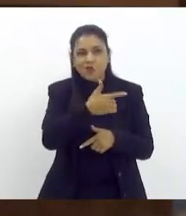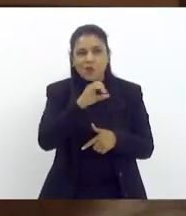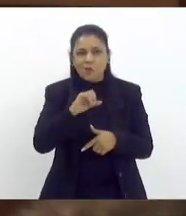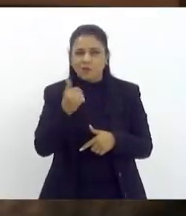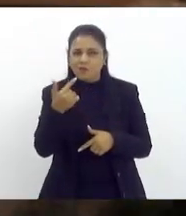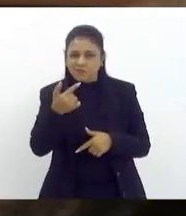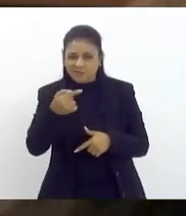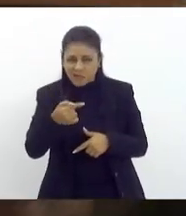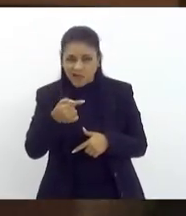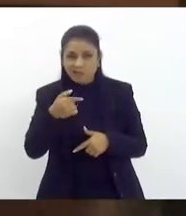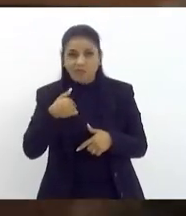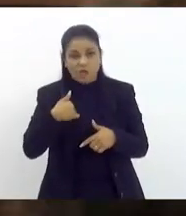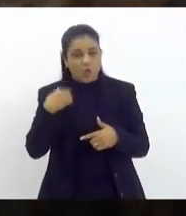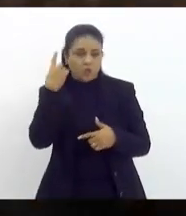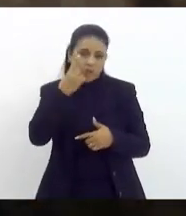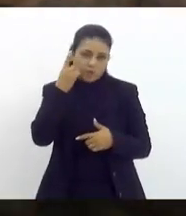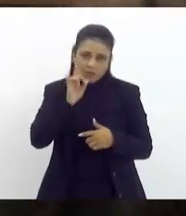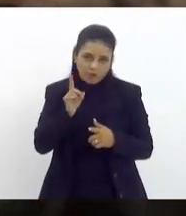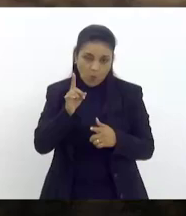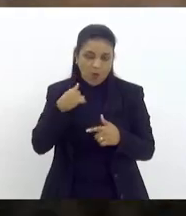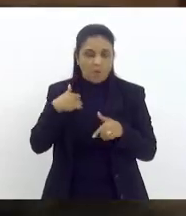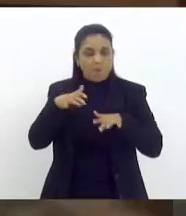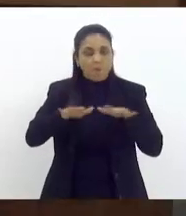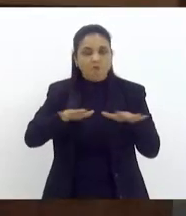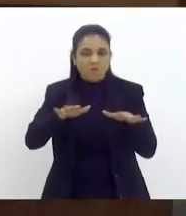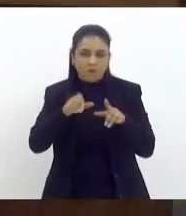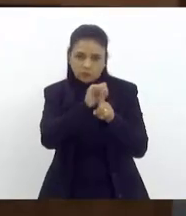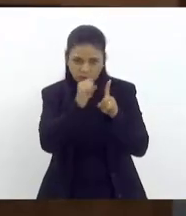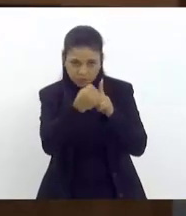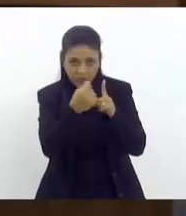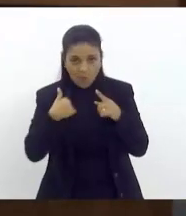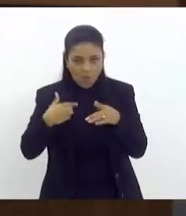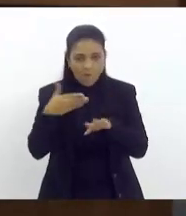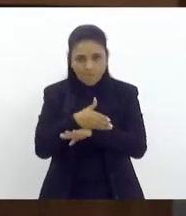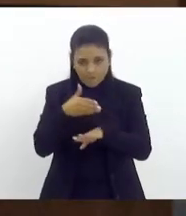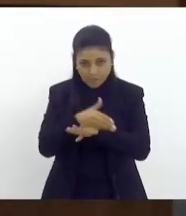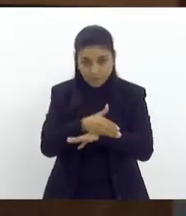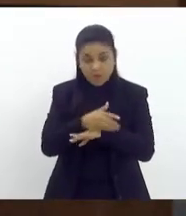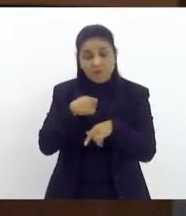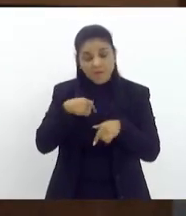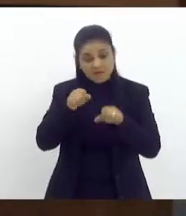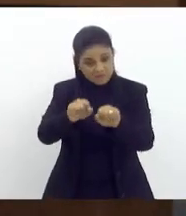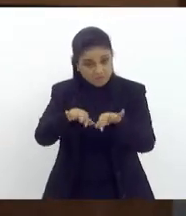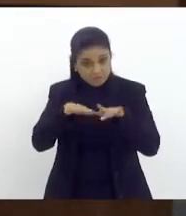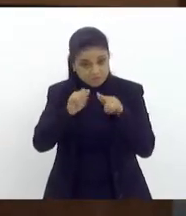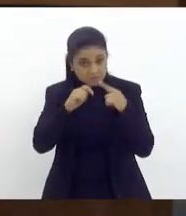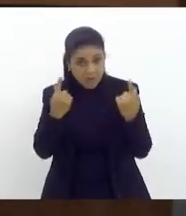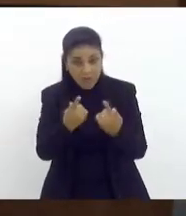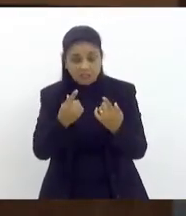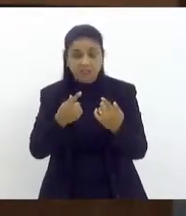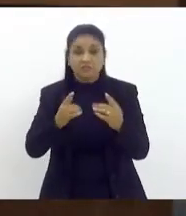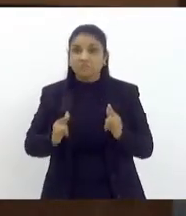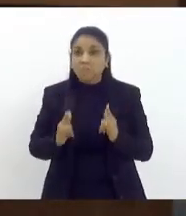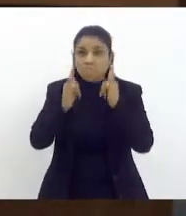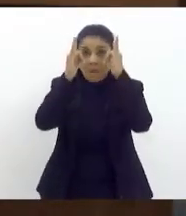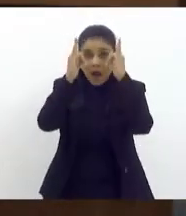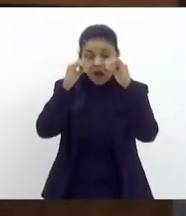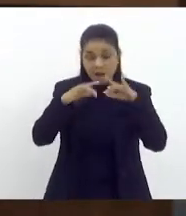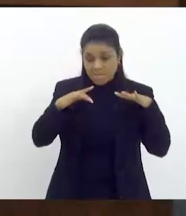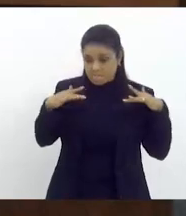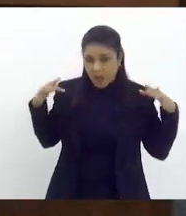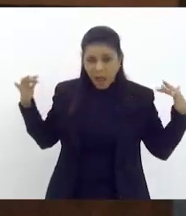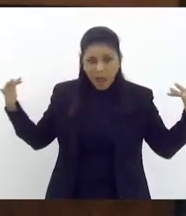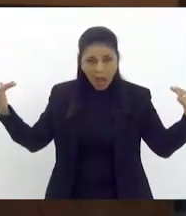deputada eu vivi enquanto movimento social mas diariamente essa casa cercada era rojão e